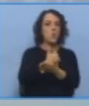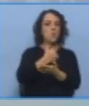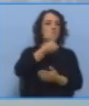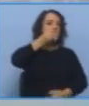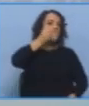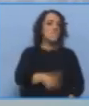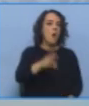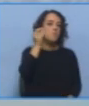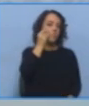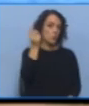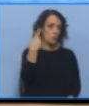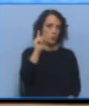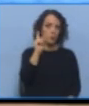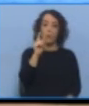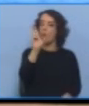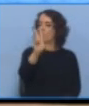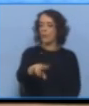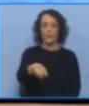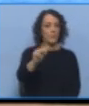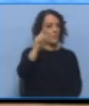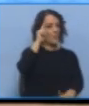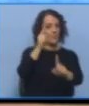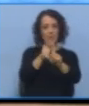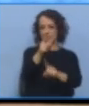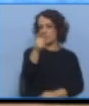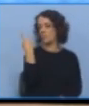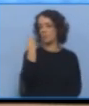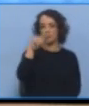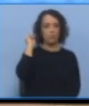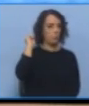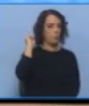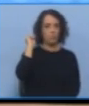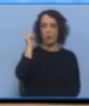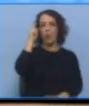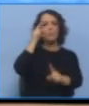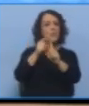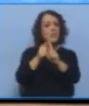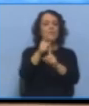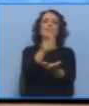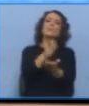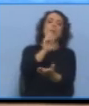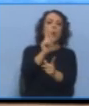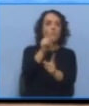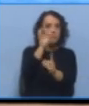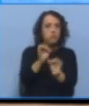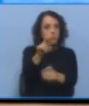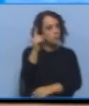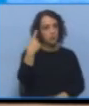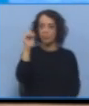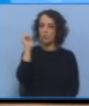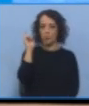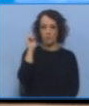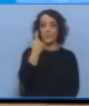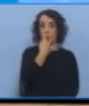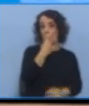preço. Nunca será esse o objetivo. Portanto, não é mais do que isso. É não ser isso. Portanto, um